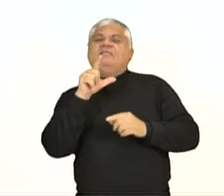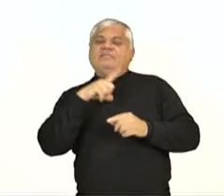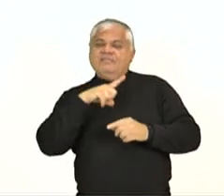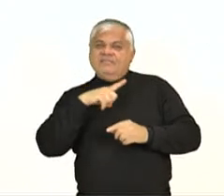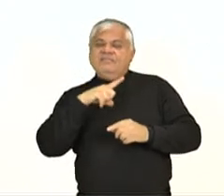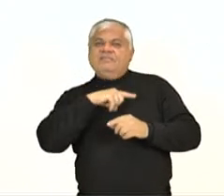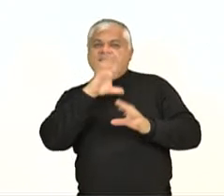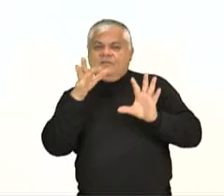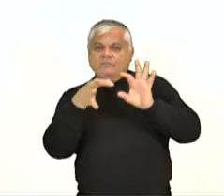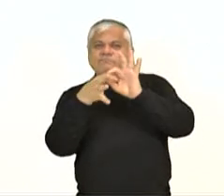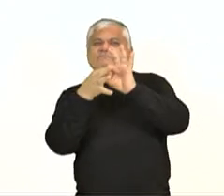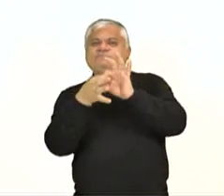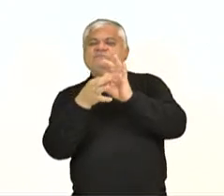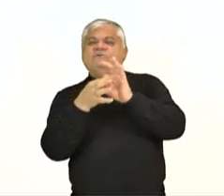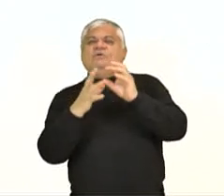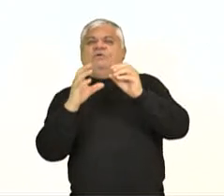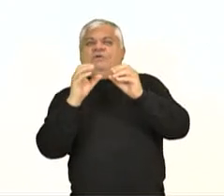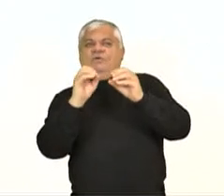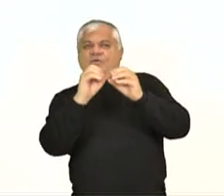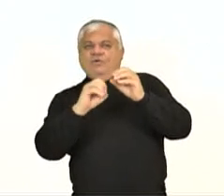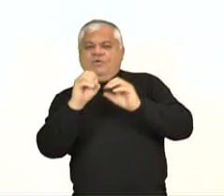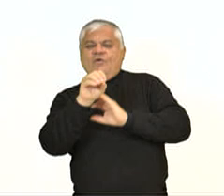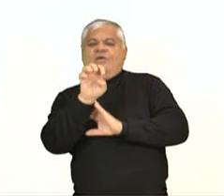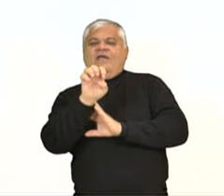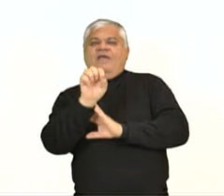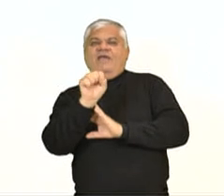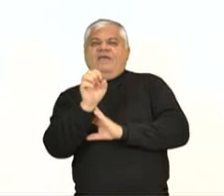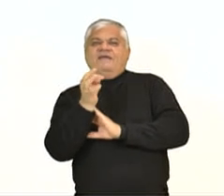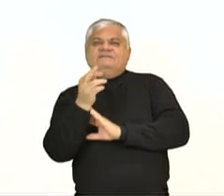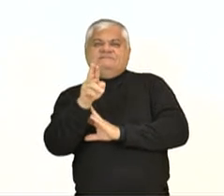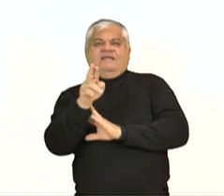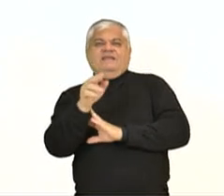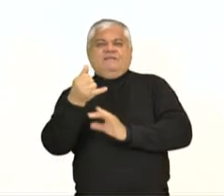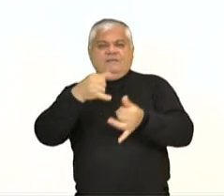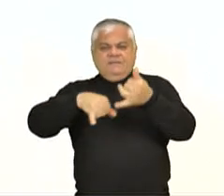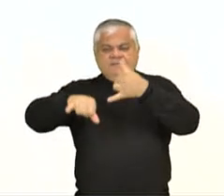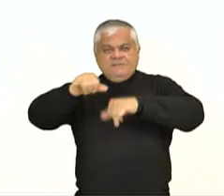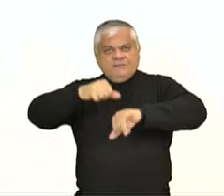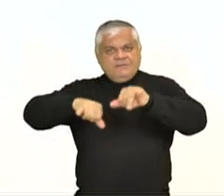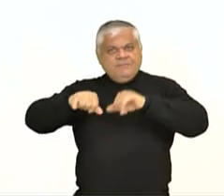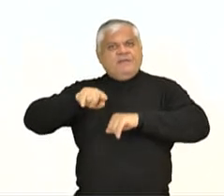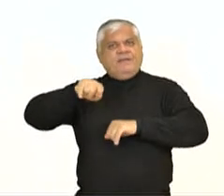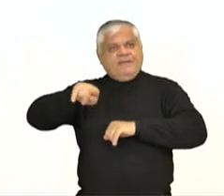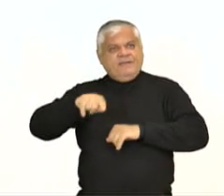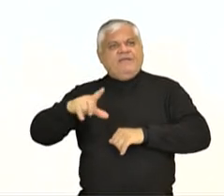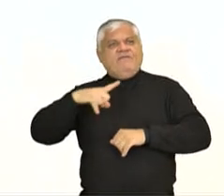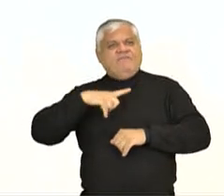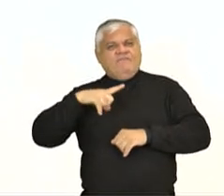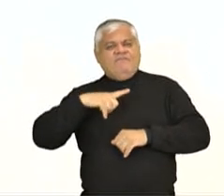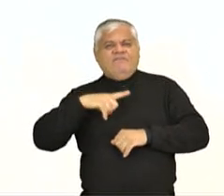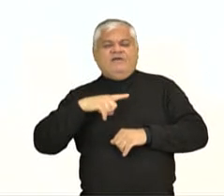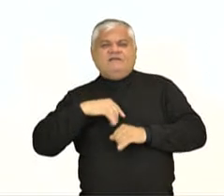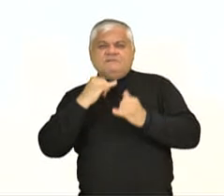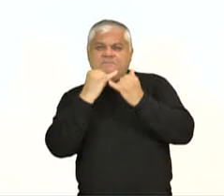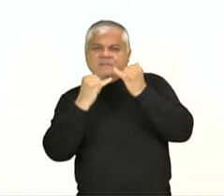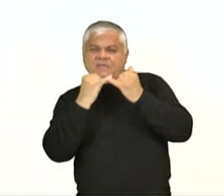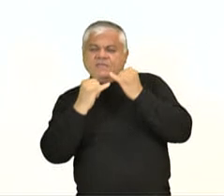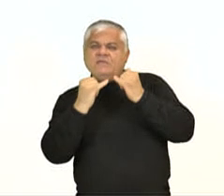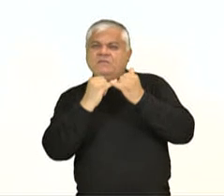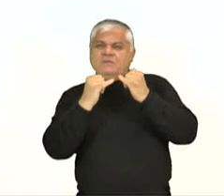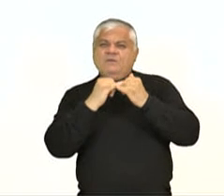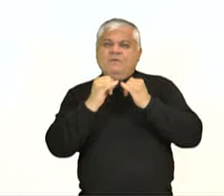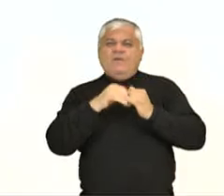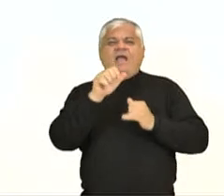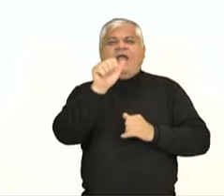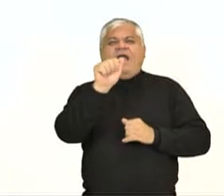ter a formação também de um éster. E esta reação química, ela deve ser efetuada em meio ácido.